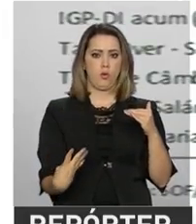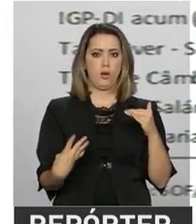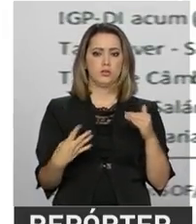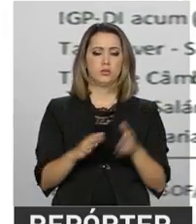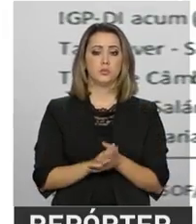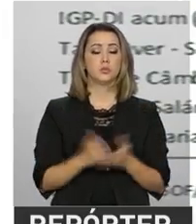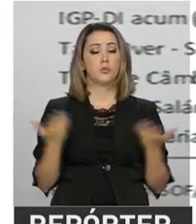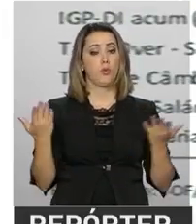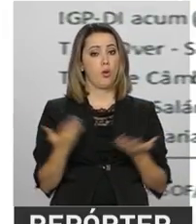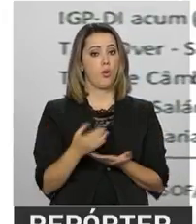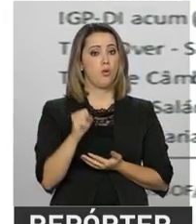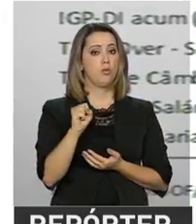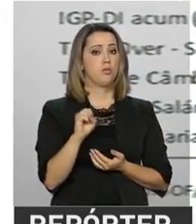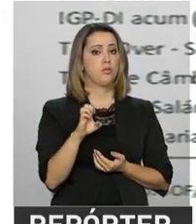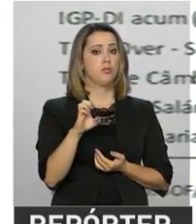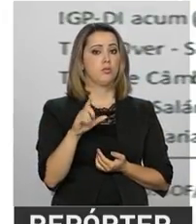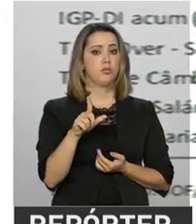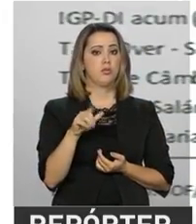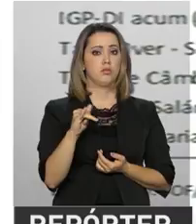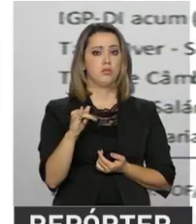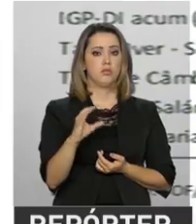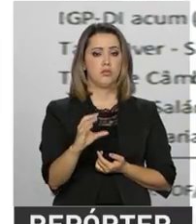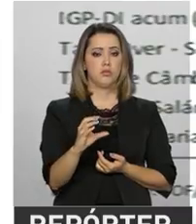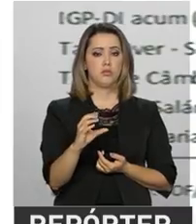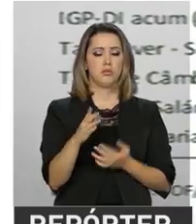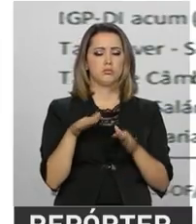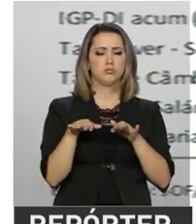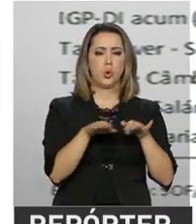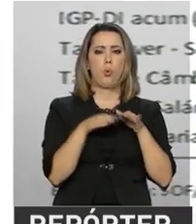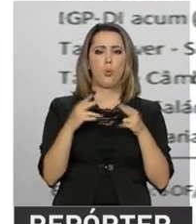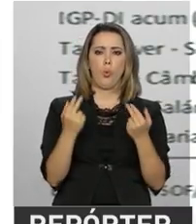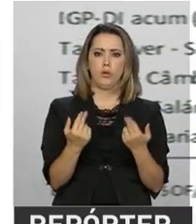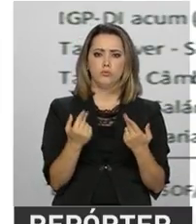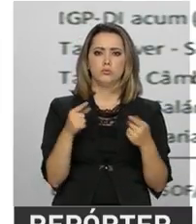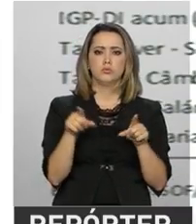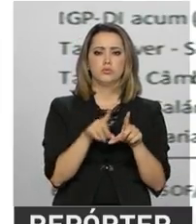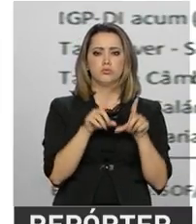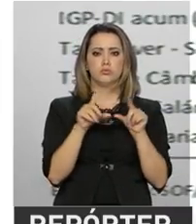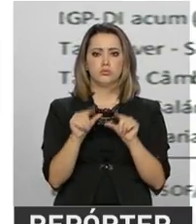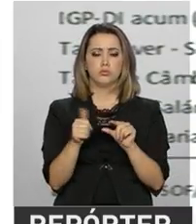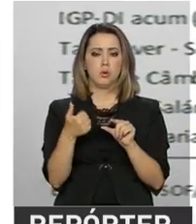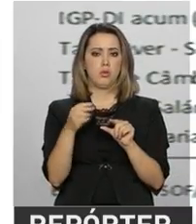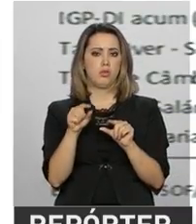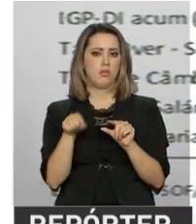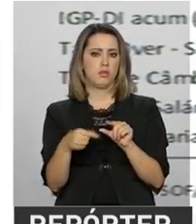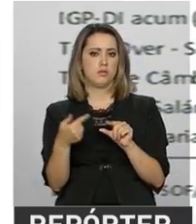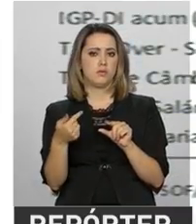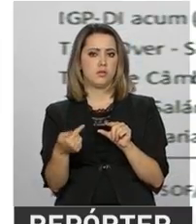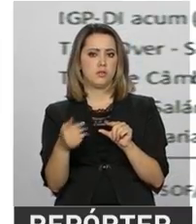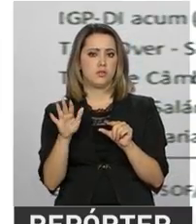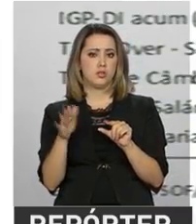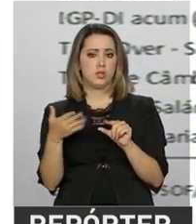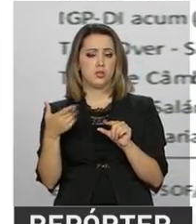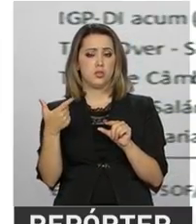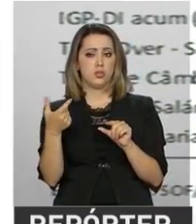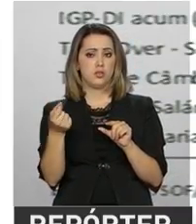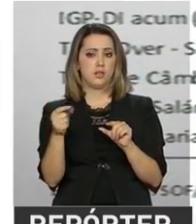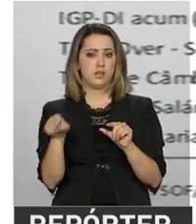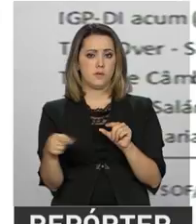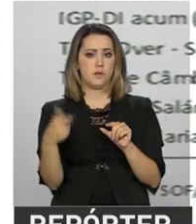de Selic está praticamente estável, reduzindo-se de 10,7 para